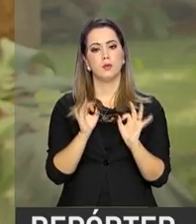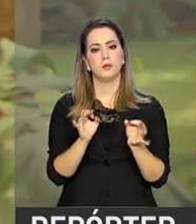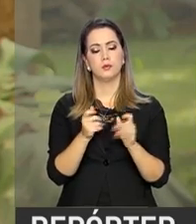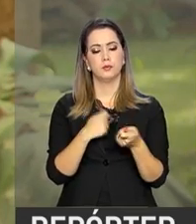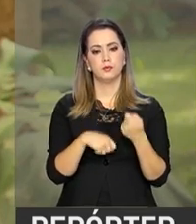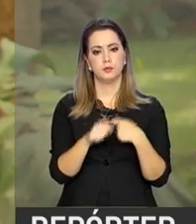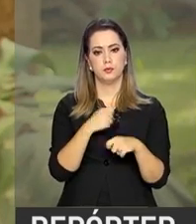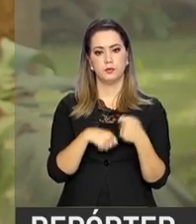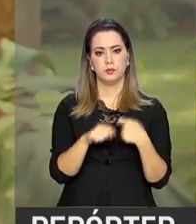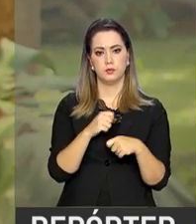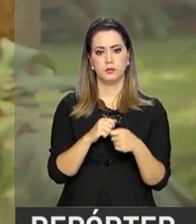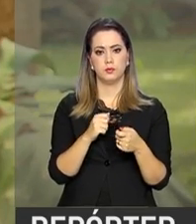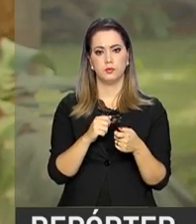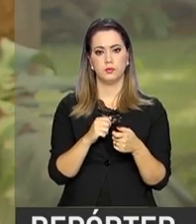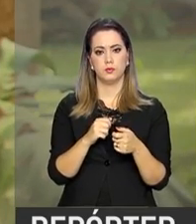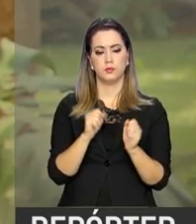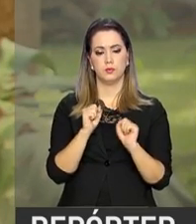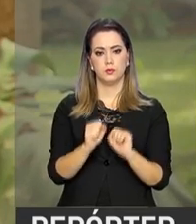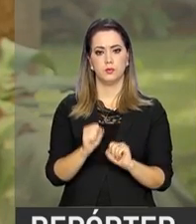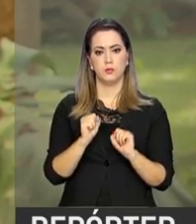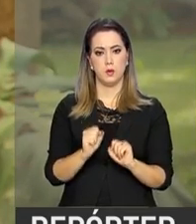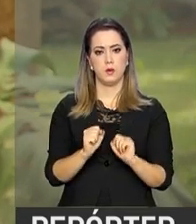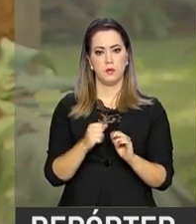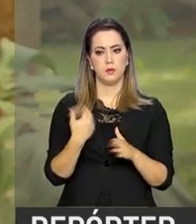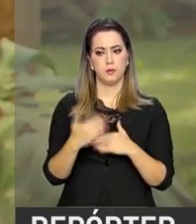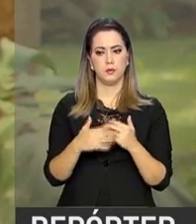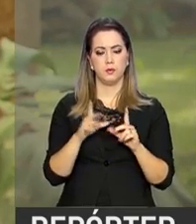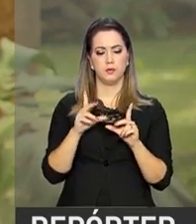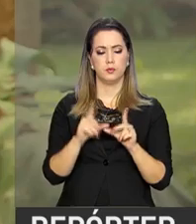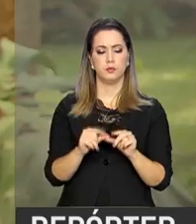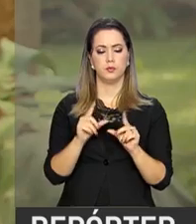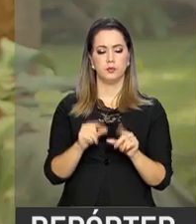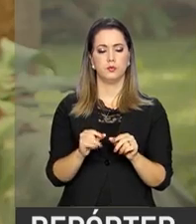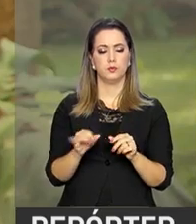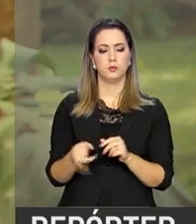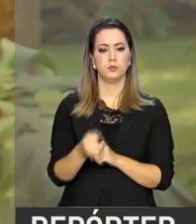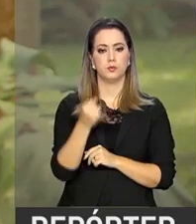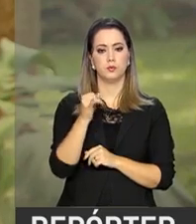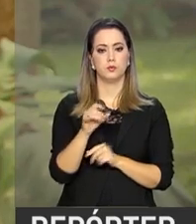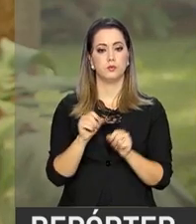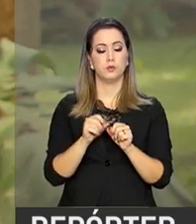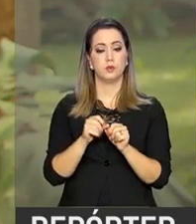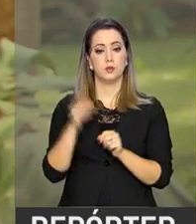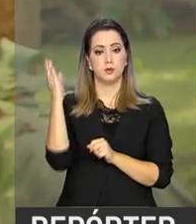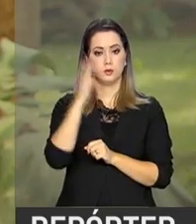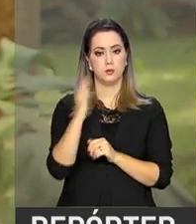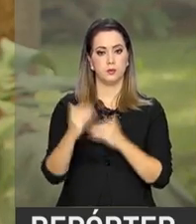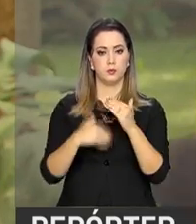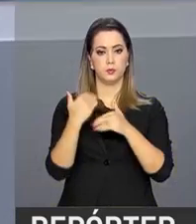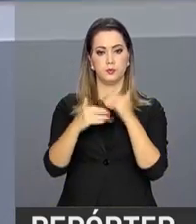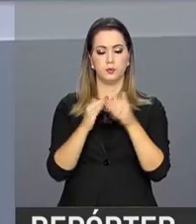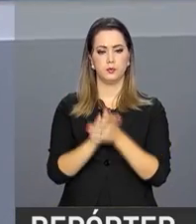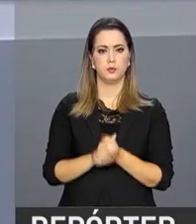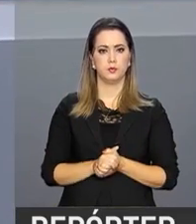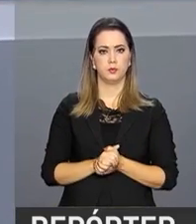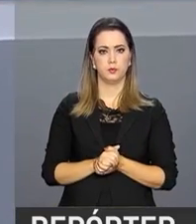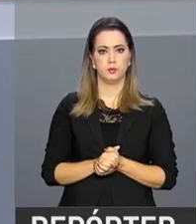economia ea possibilidade de você reduzir mais a taxa de juro e fazer com que o país cresça mais